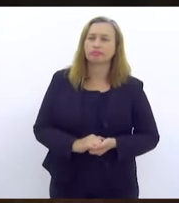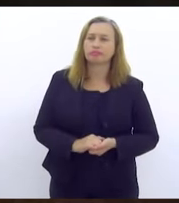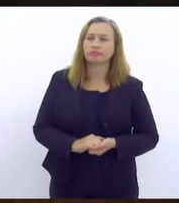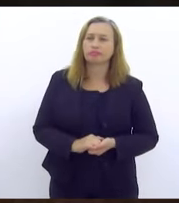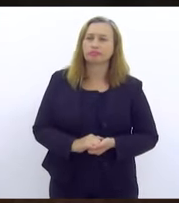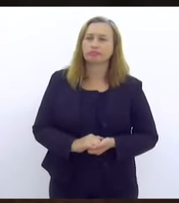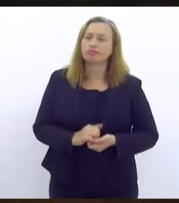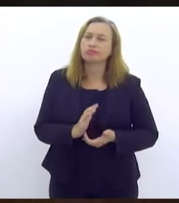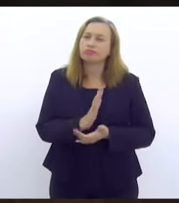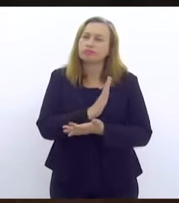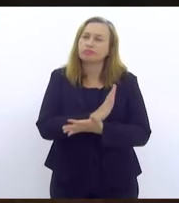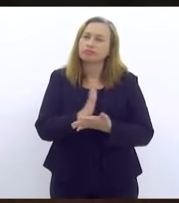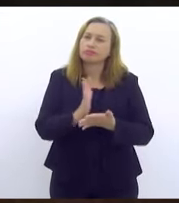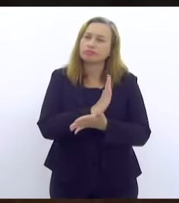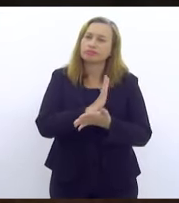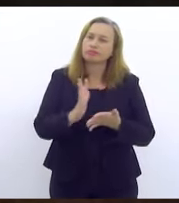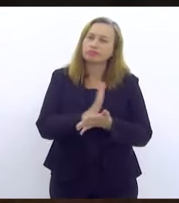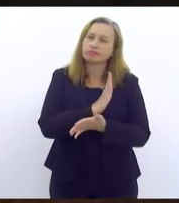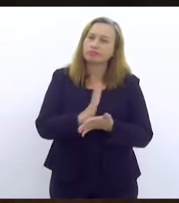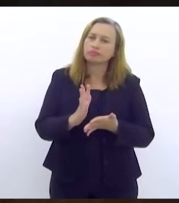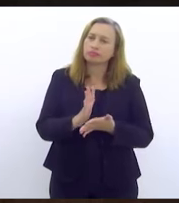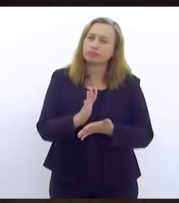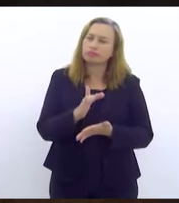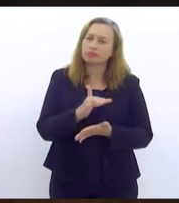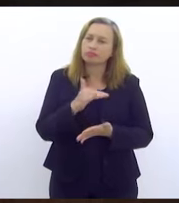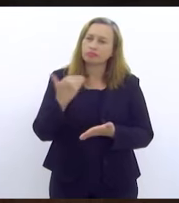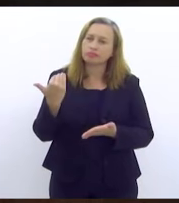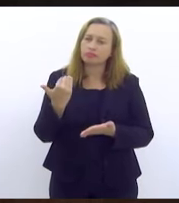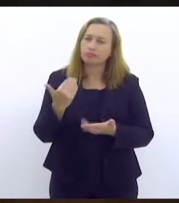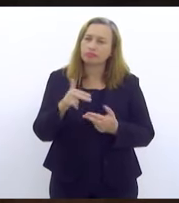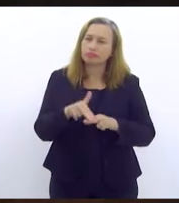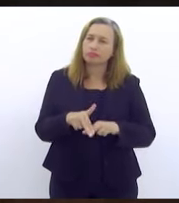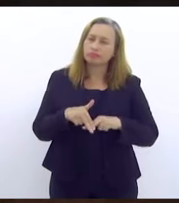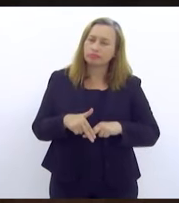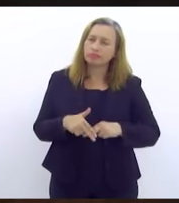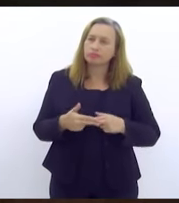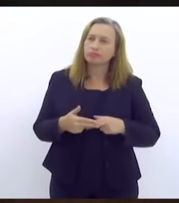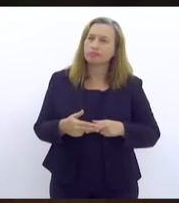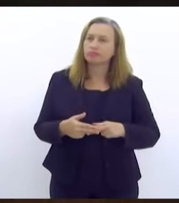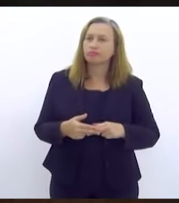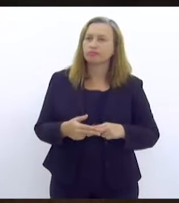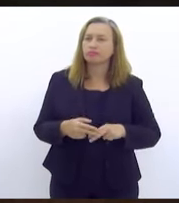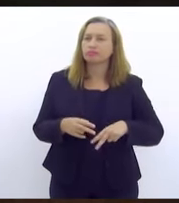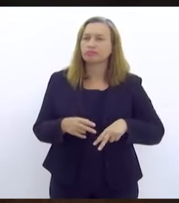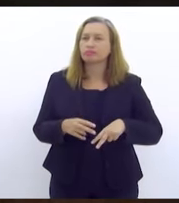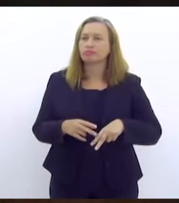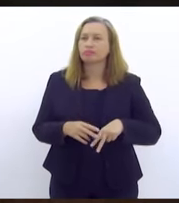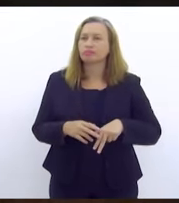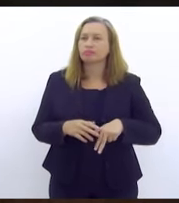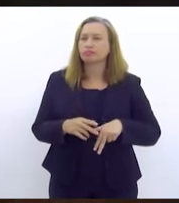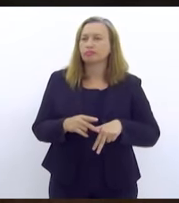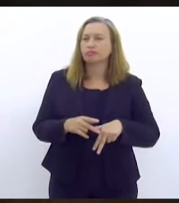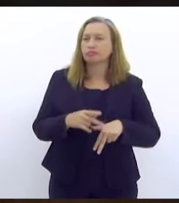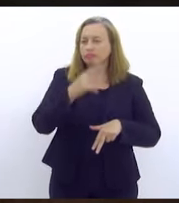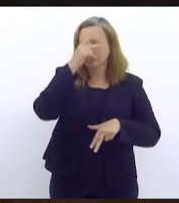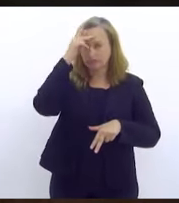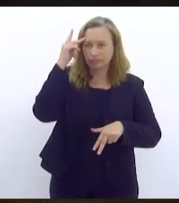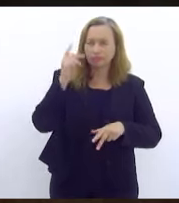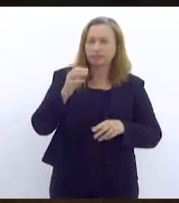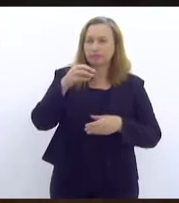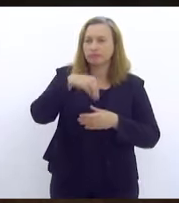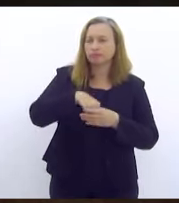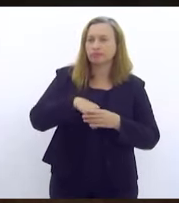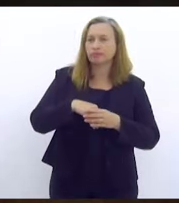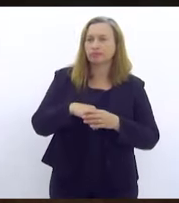ocasionando, muitas das vezes, mortes por conta de pacientes estarem nos hospitais e